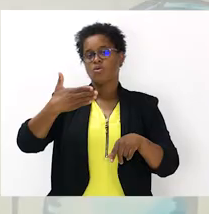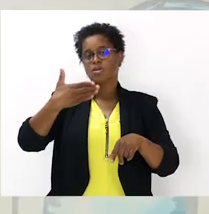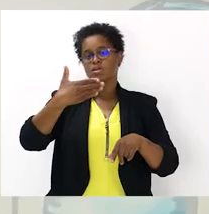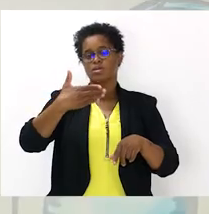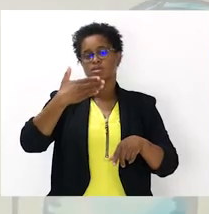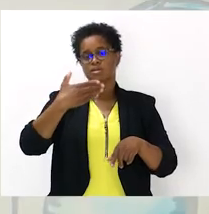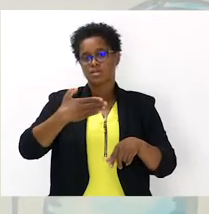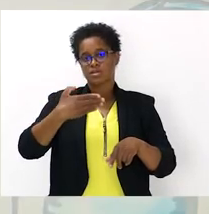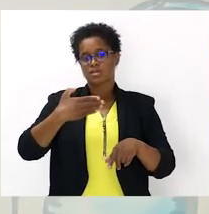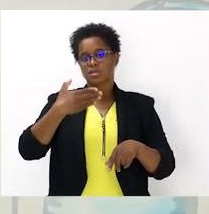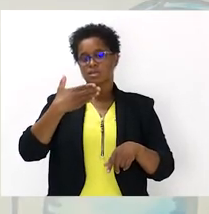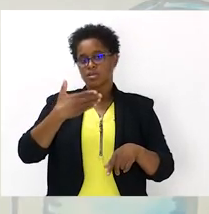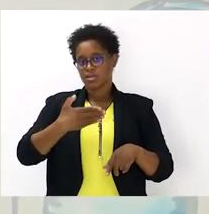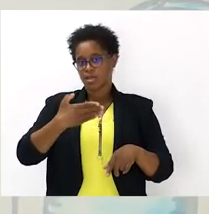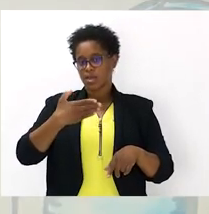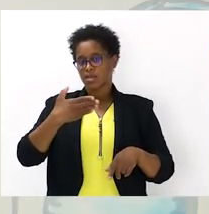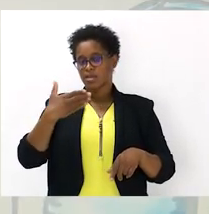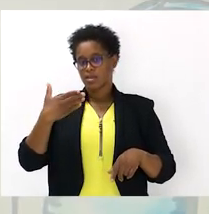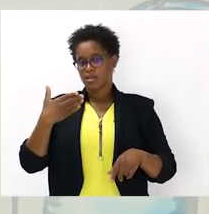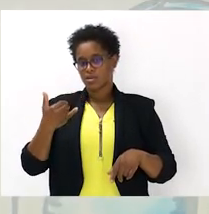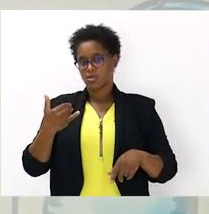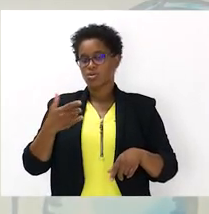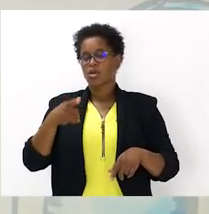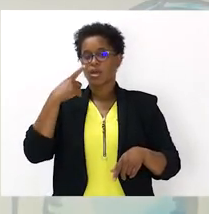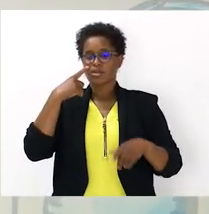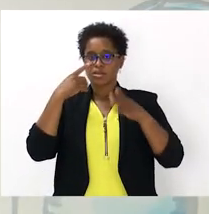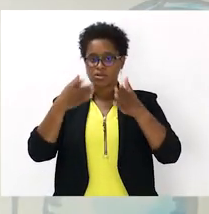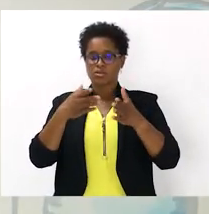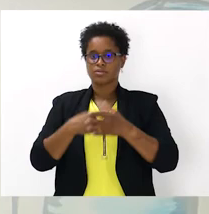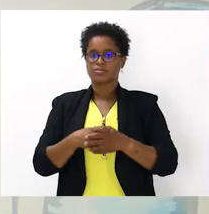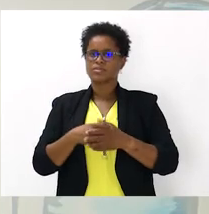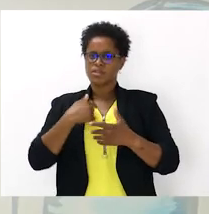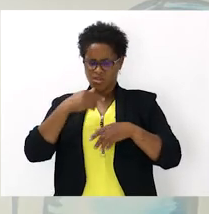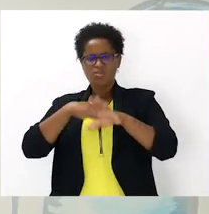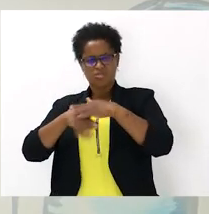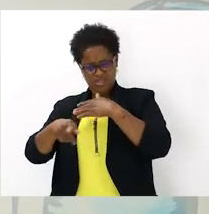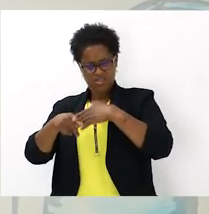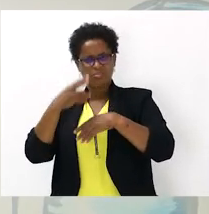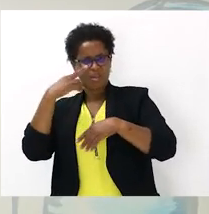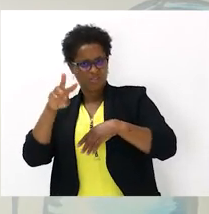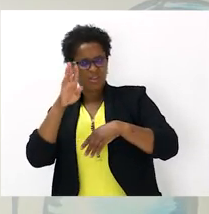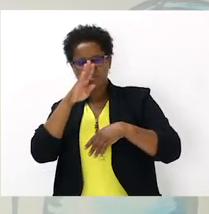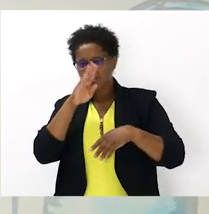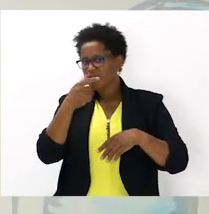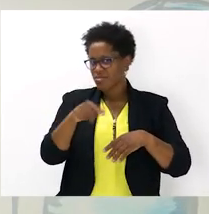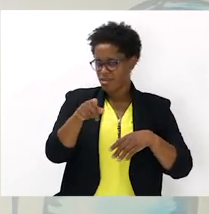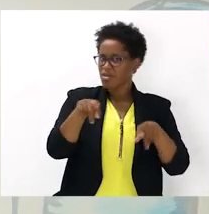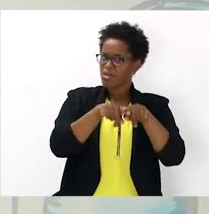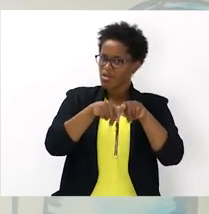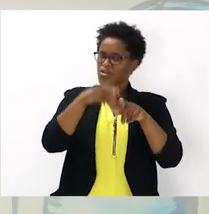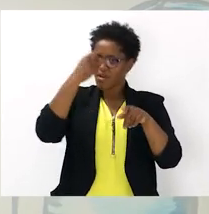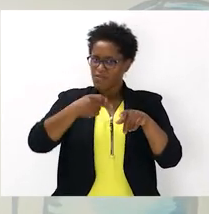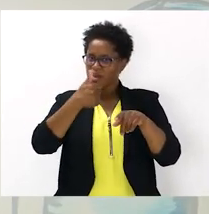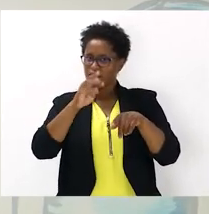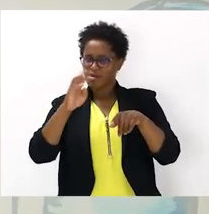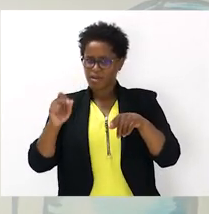72. Atenção, pessoal, atenção, fiz propositadamente para ver se não temos a mesma base